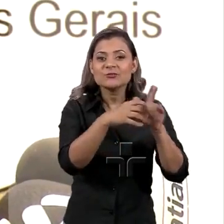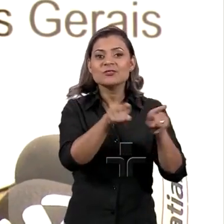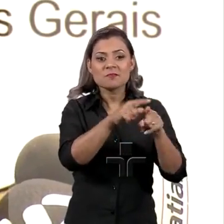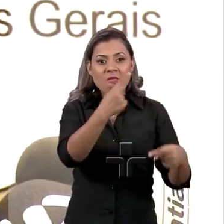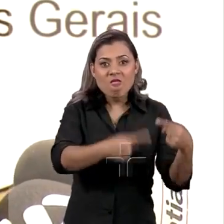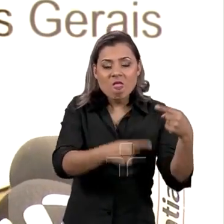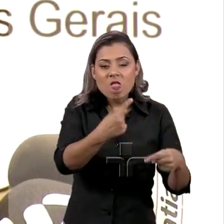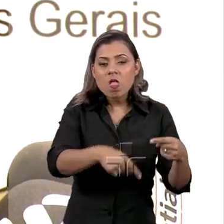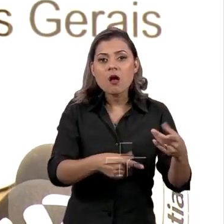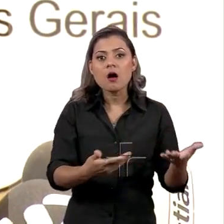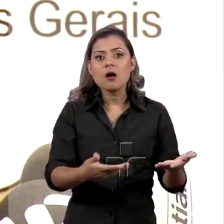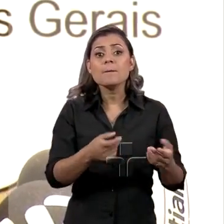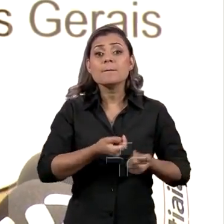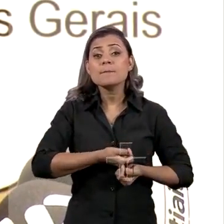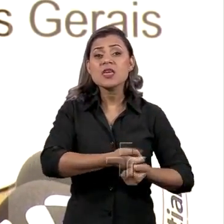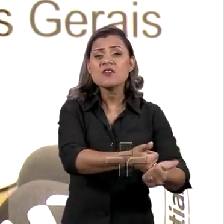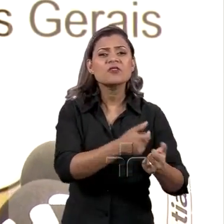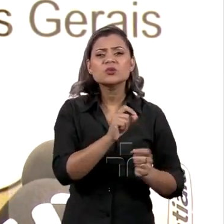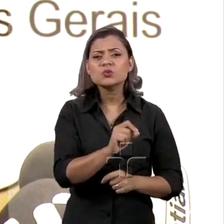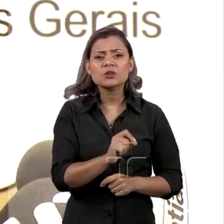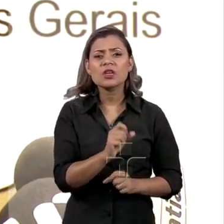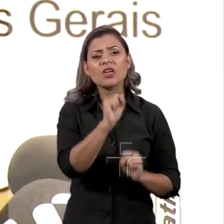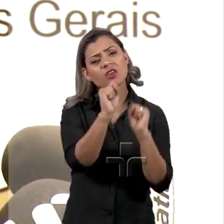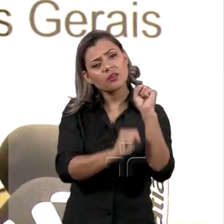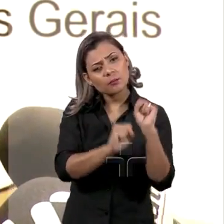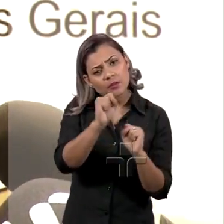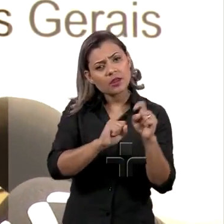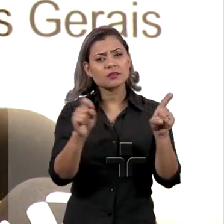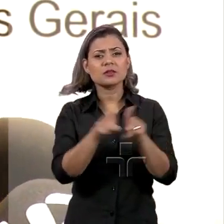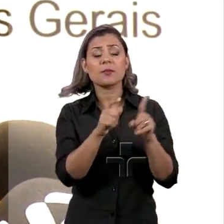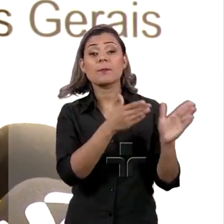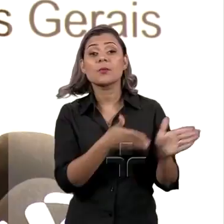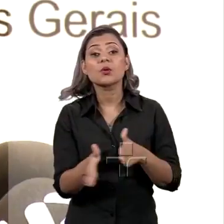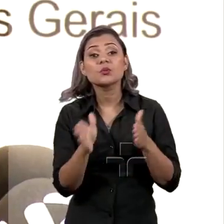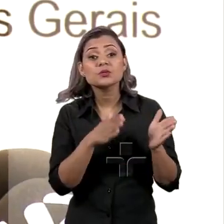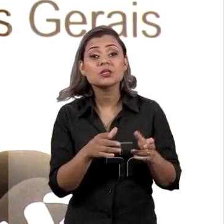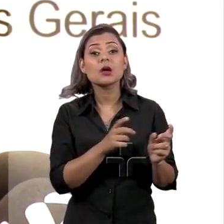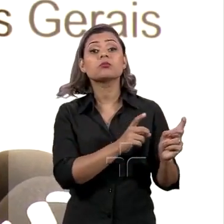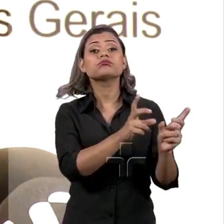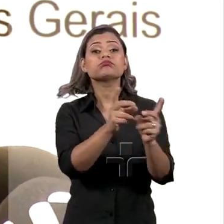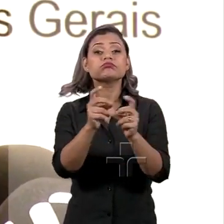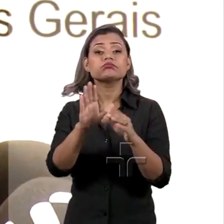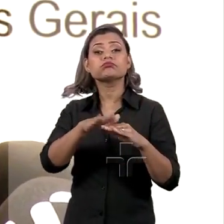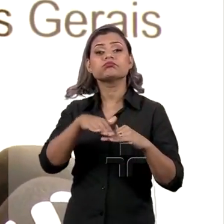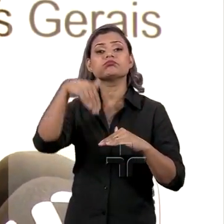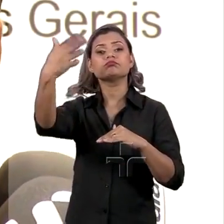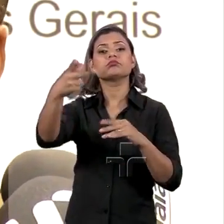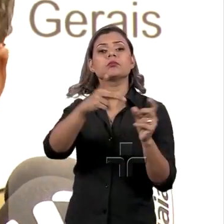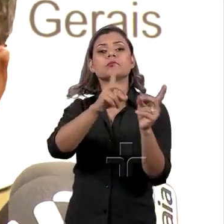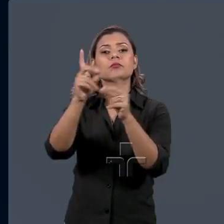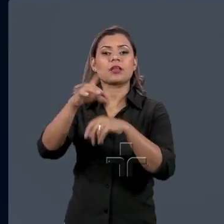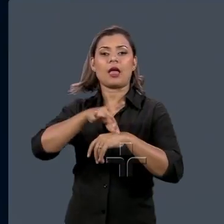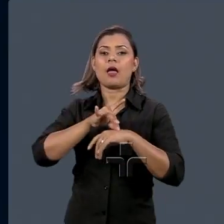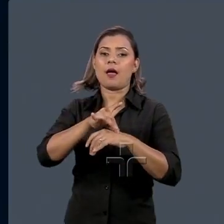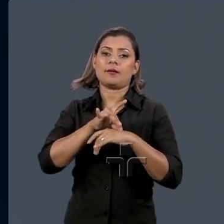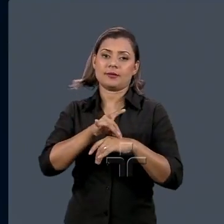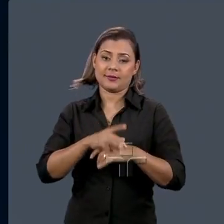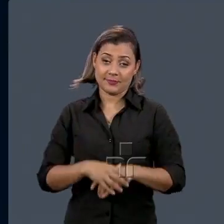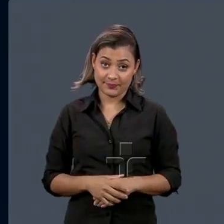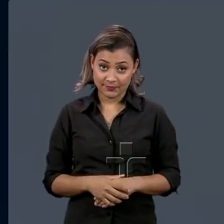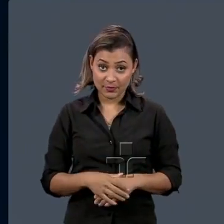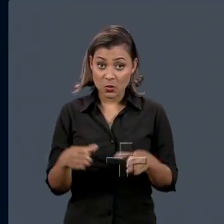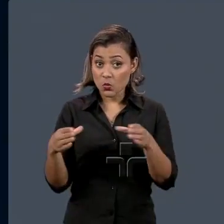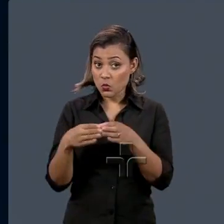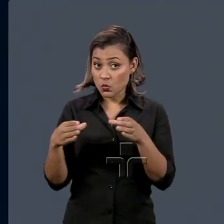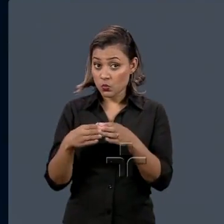atos normativos que beneficiavam empresa de produção, distribuição e exportação de proteína animal. O grupo